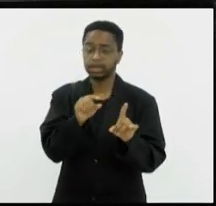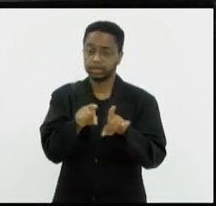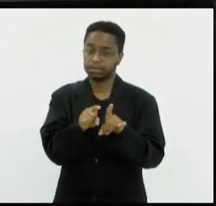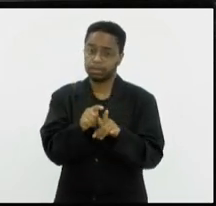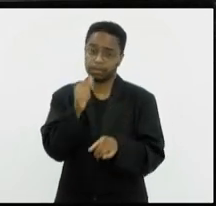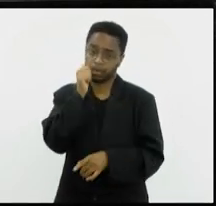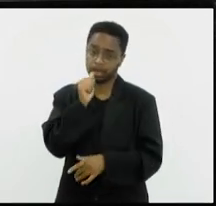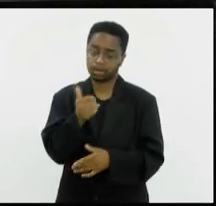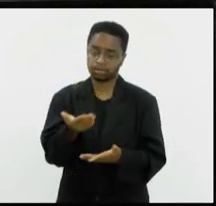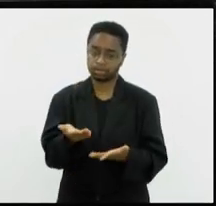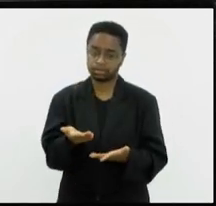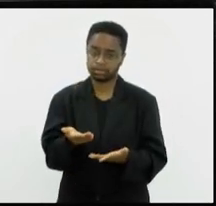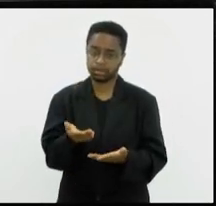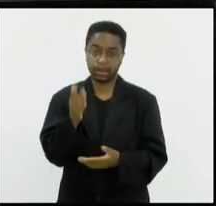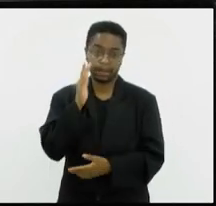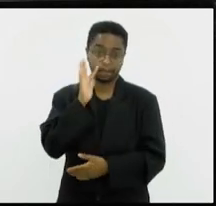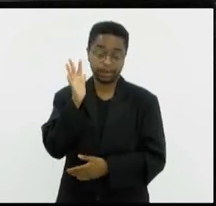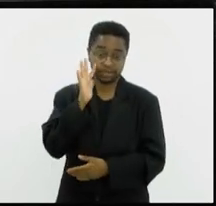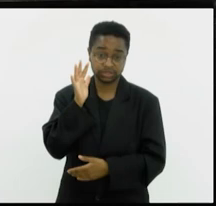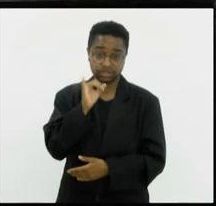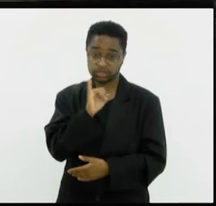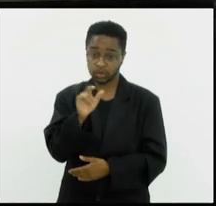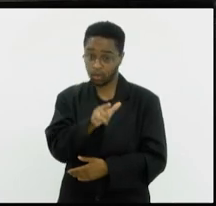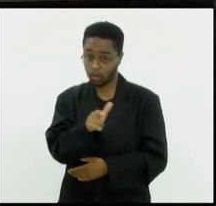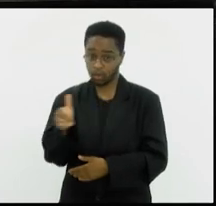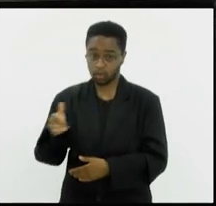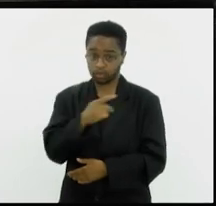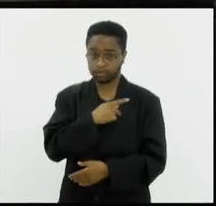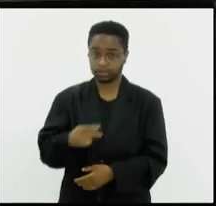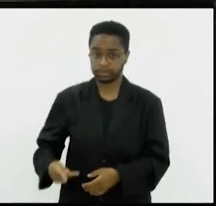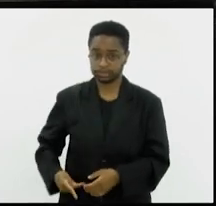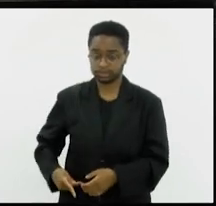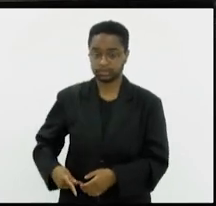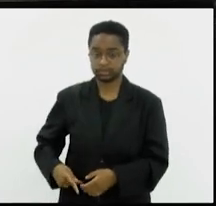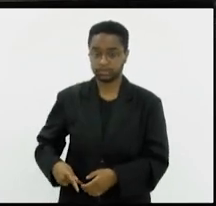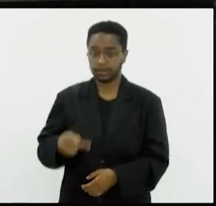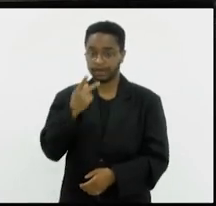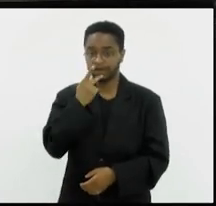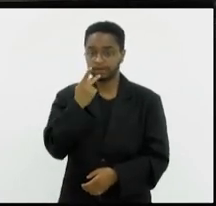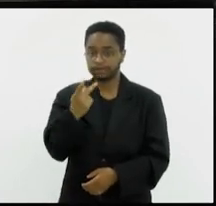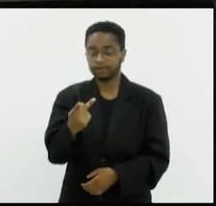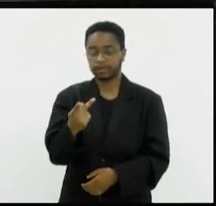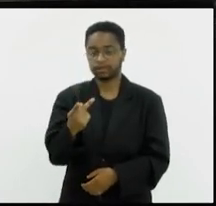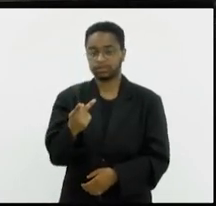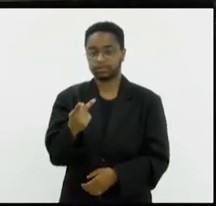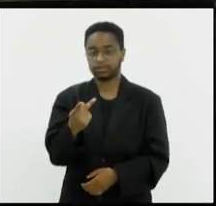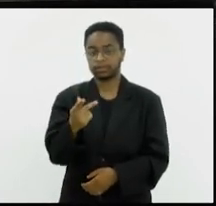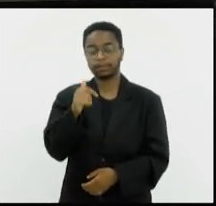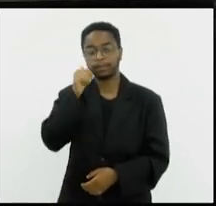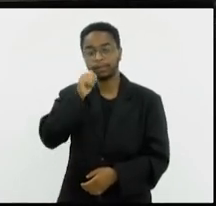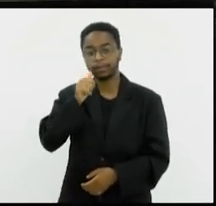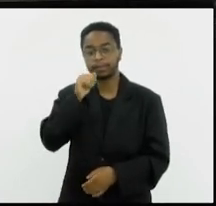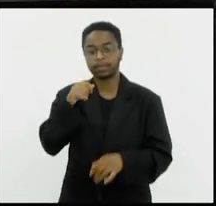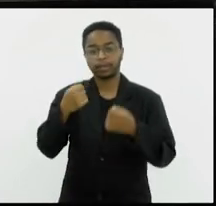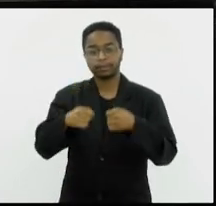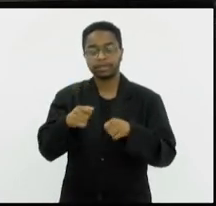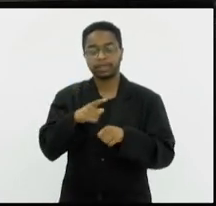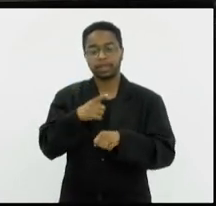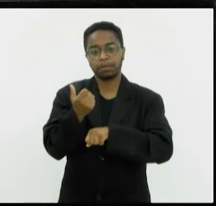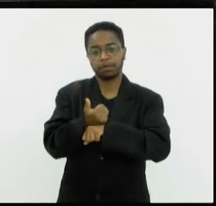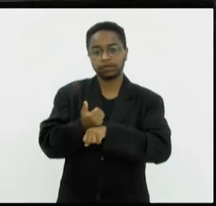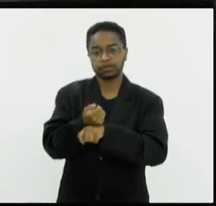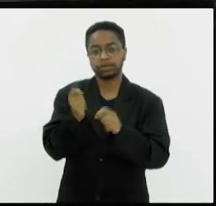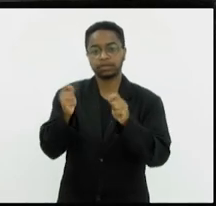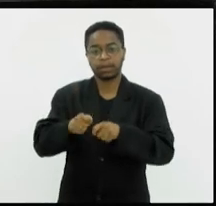mulheres Imagine se qualquer outro Presidente da República dissesse que mulher tem que ter uma profissão para